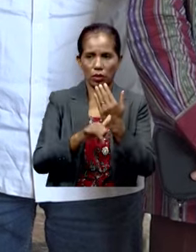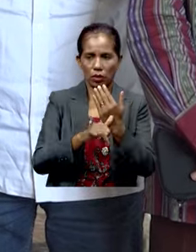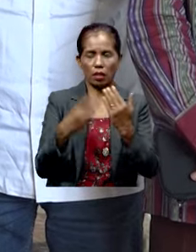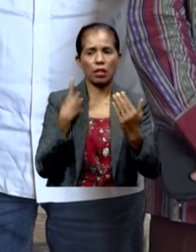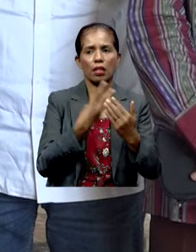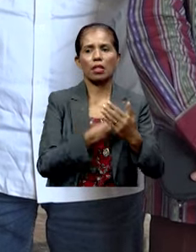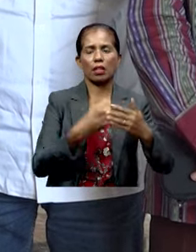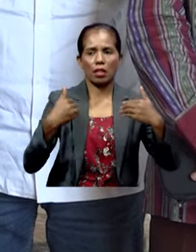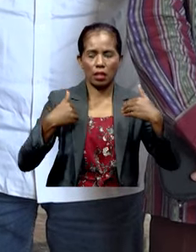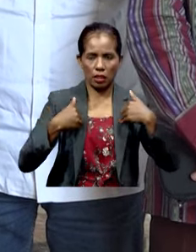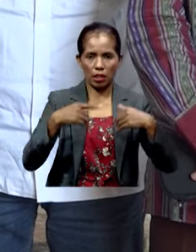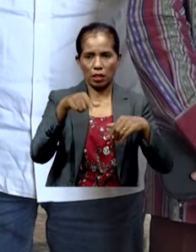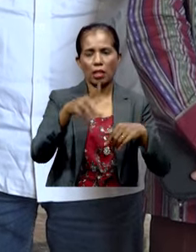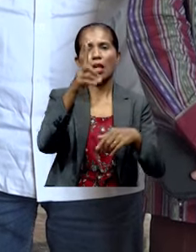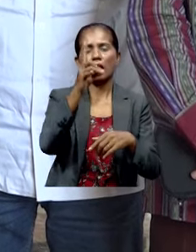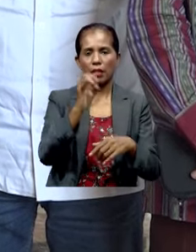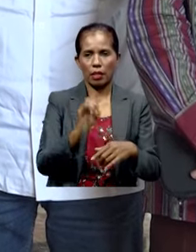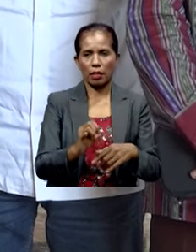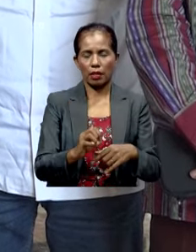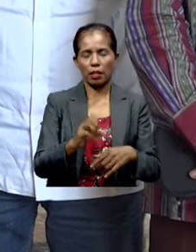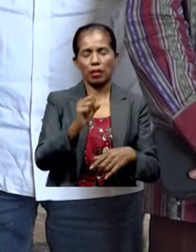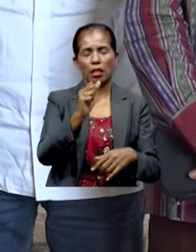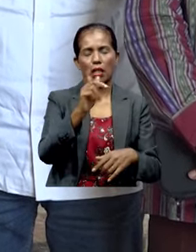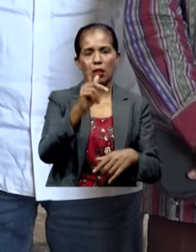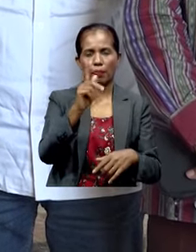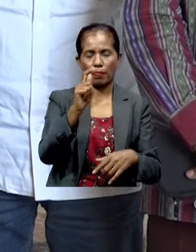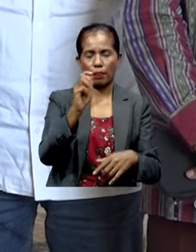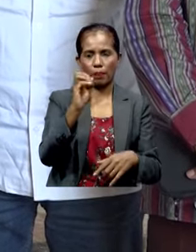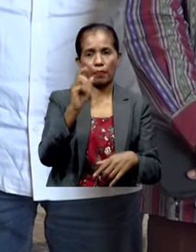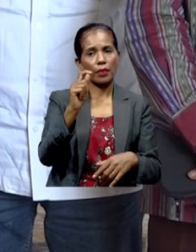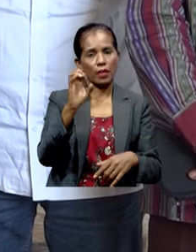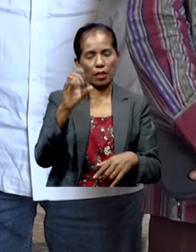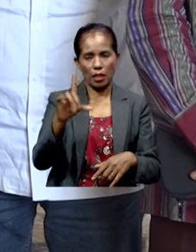Iona e Adilara. Sacomdel, Iona, minha